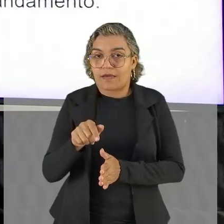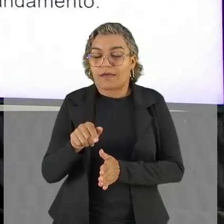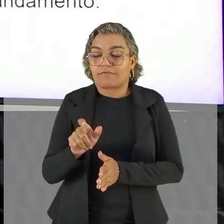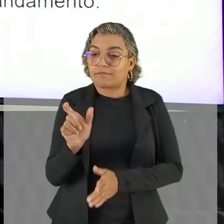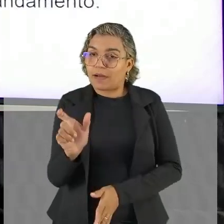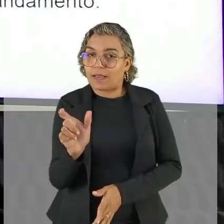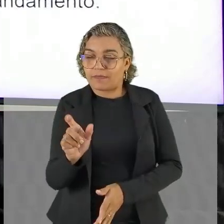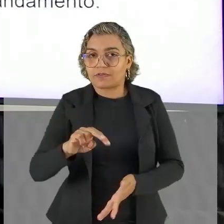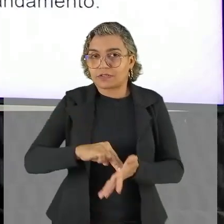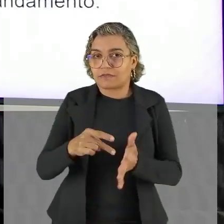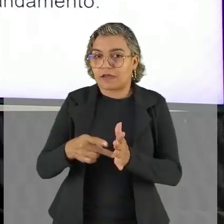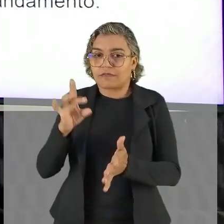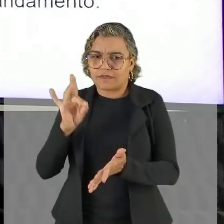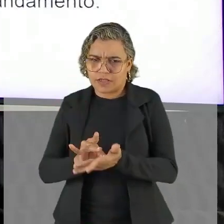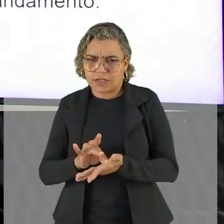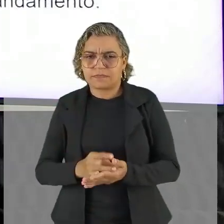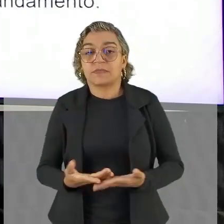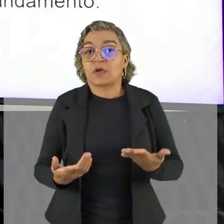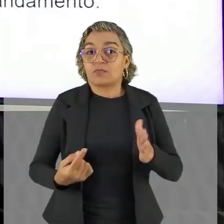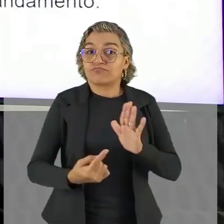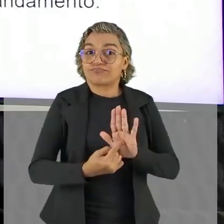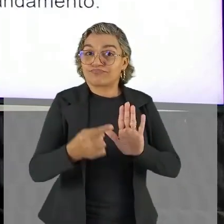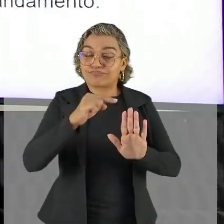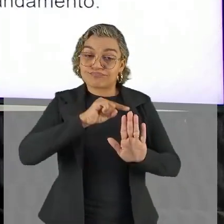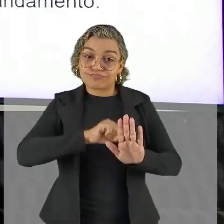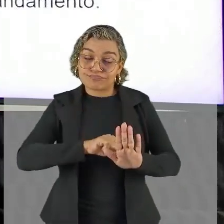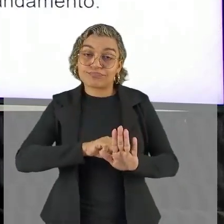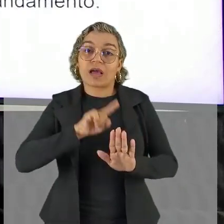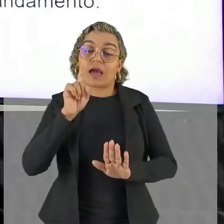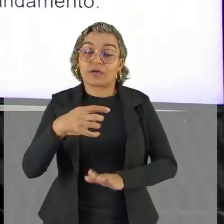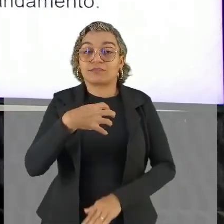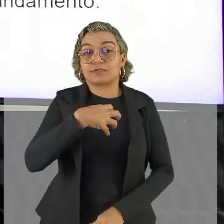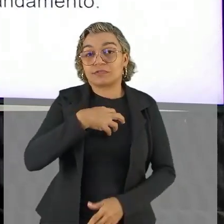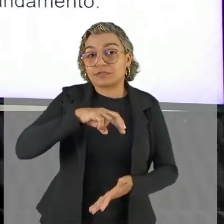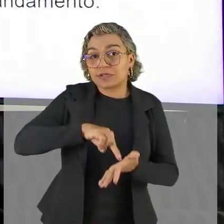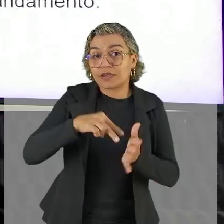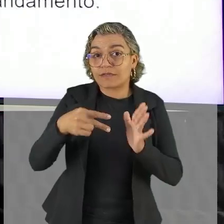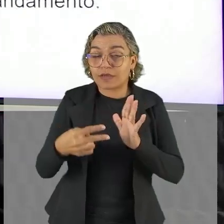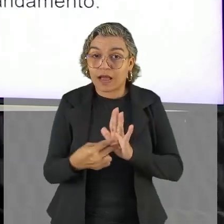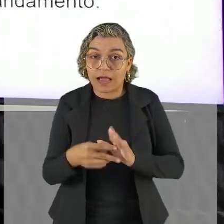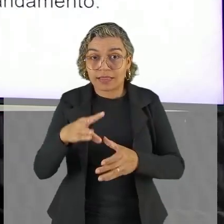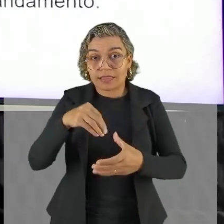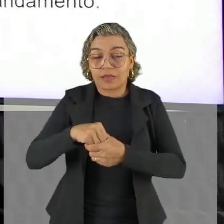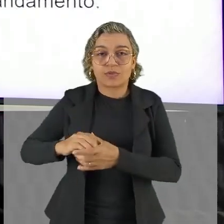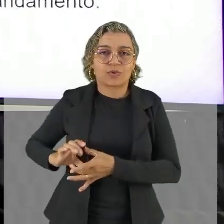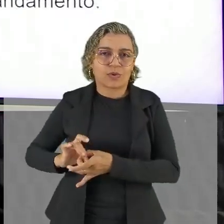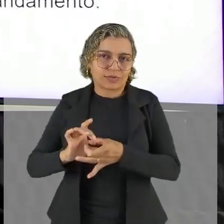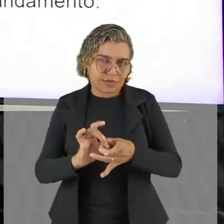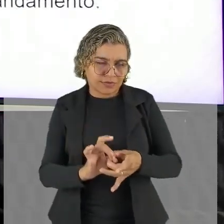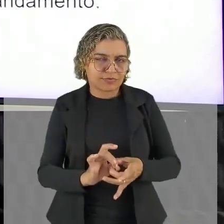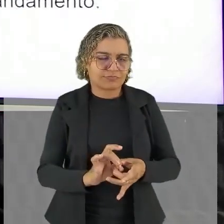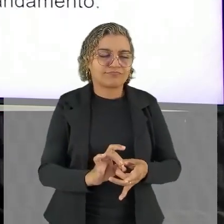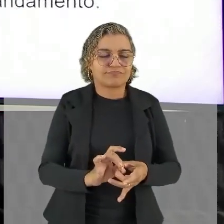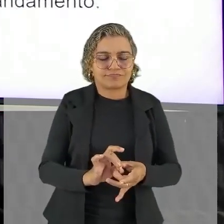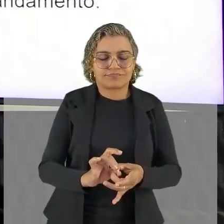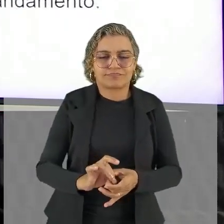dizer. E figurado é o sentido que a palavra vai assumir naquele contexto, tá bom?